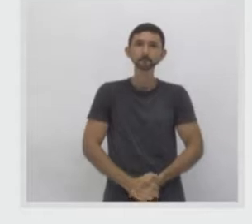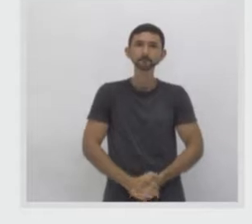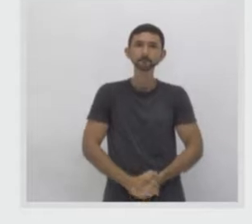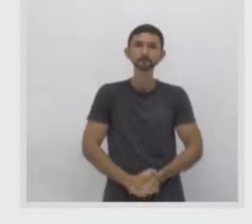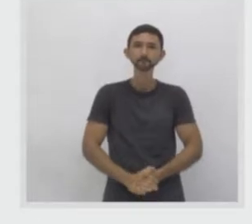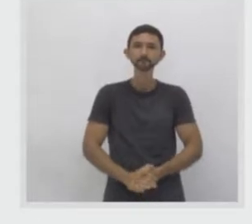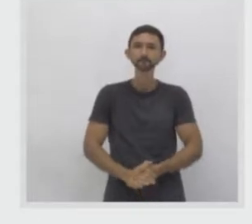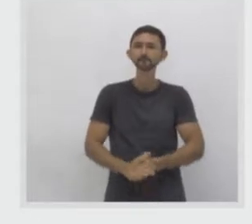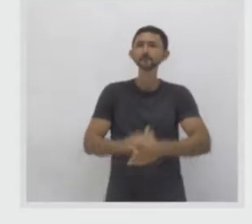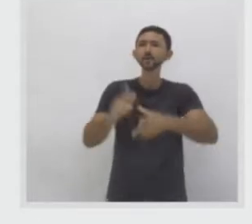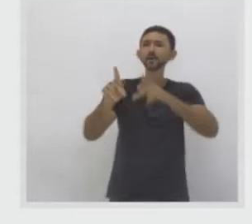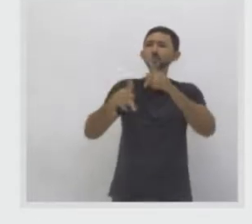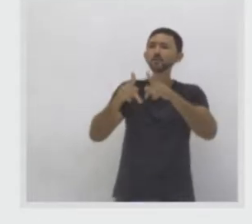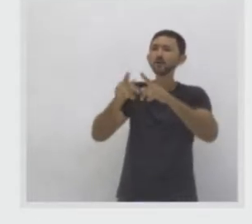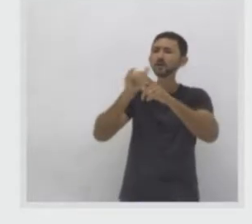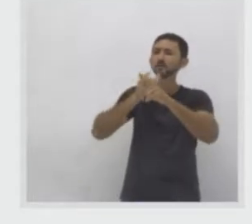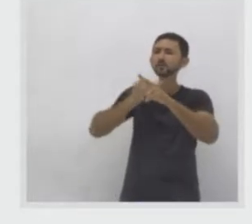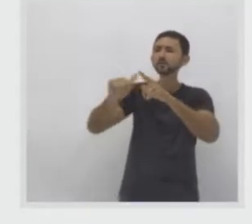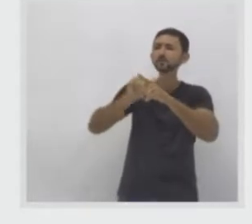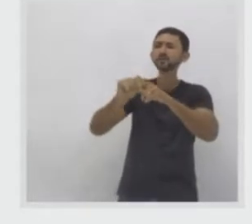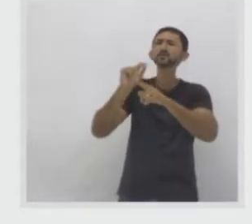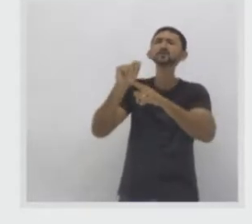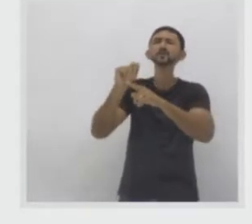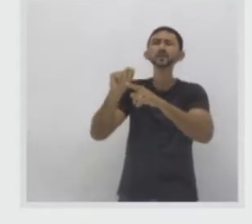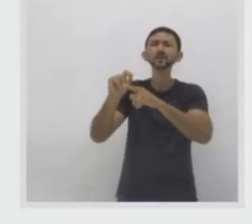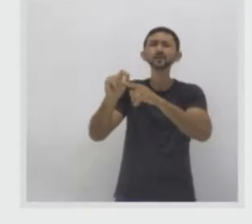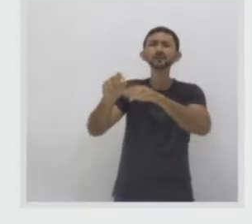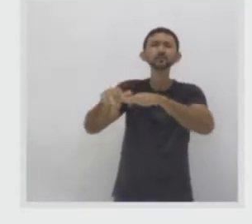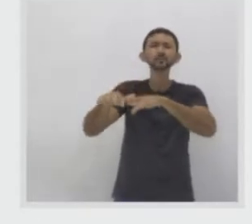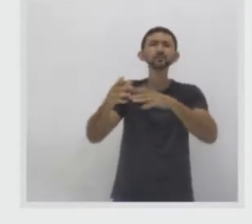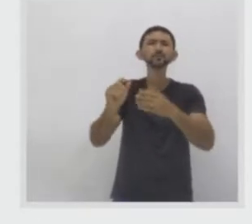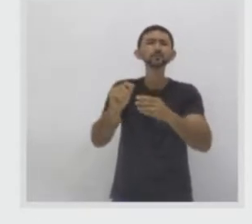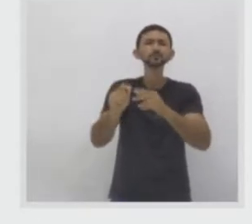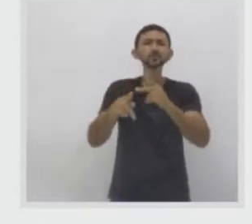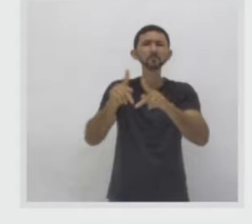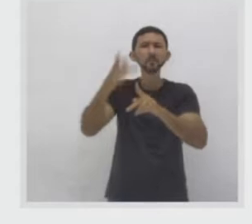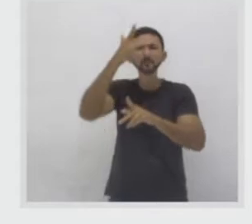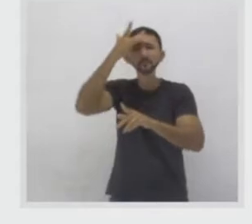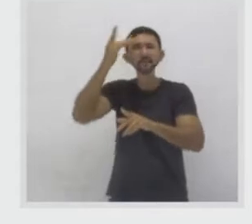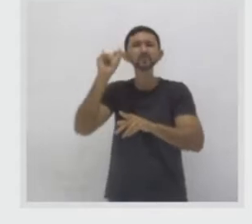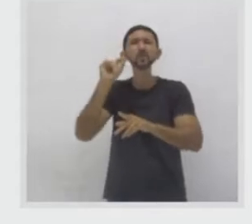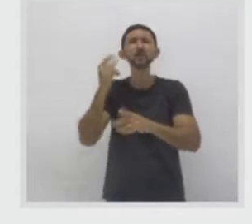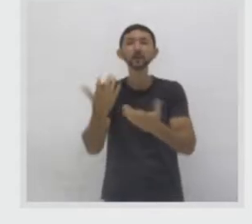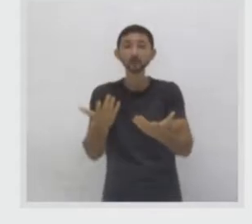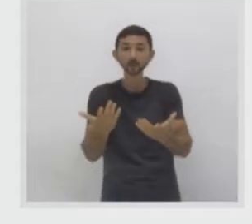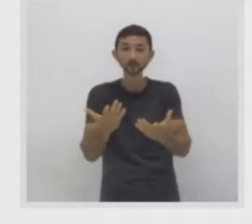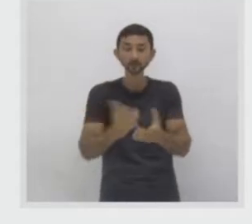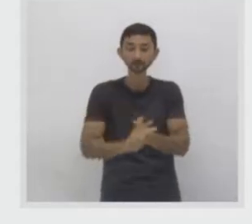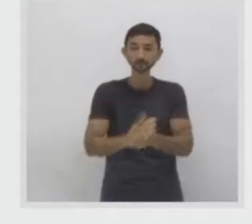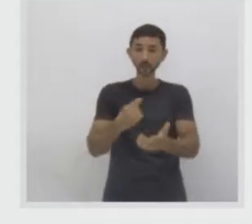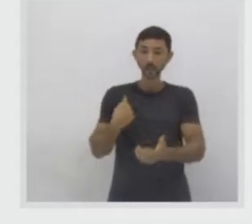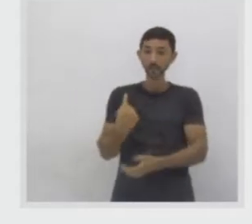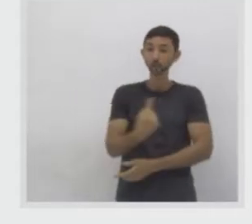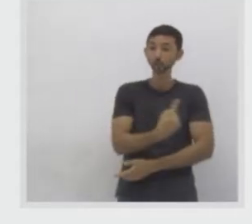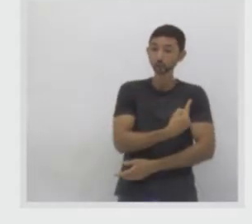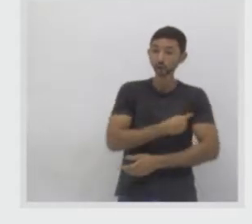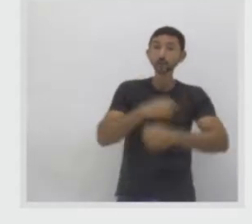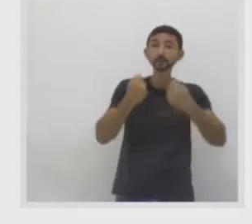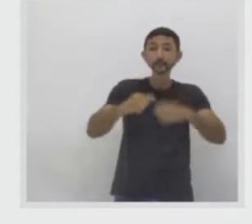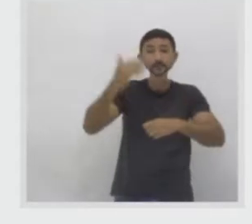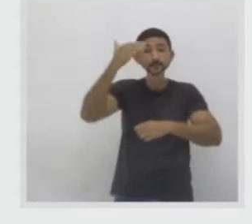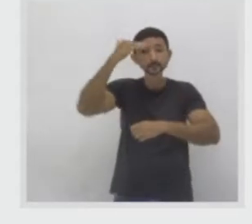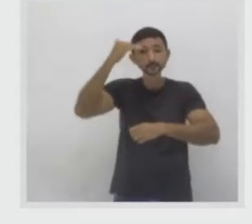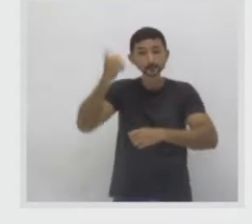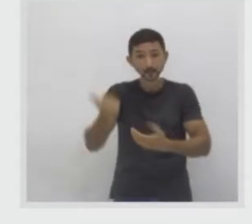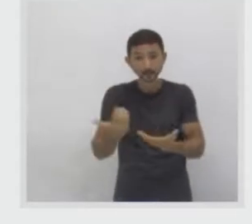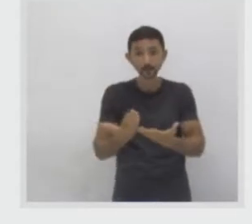público essa propaganda foi destinada? É destinada para que público? Todos nós temos que saber o quê?